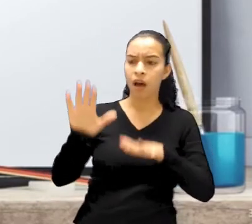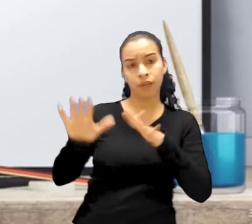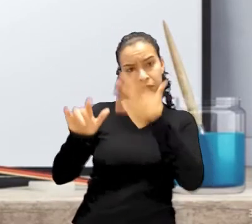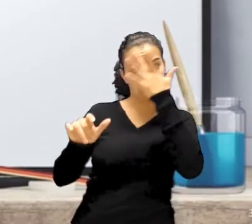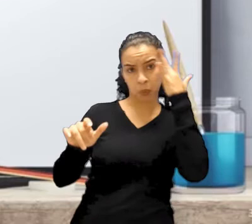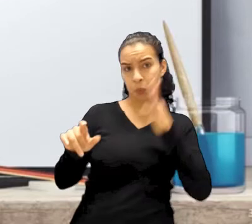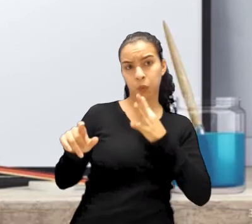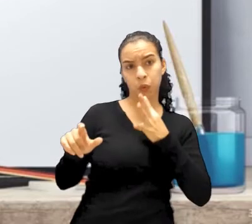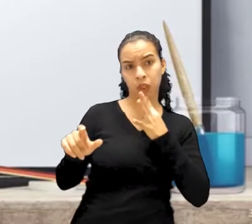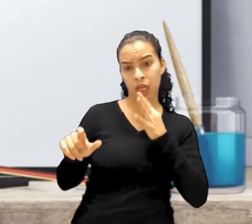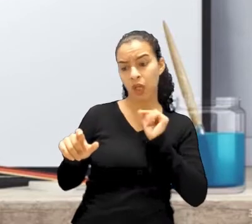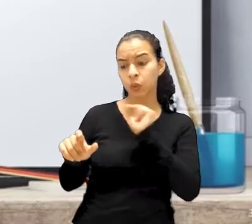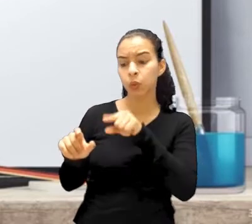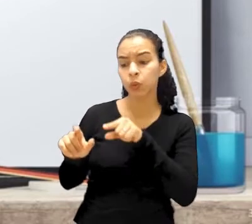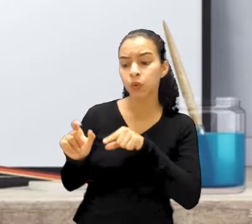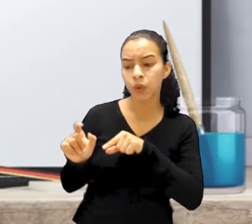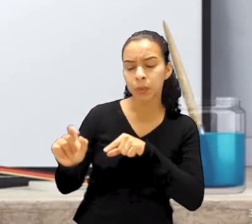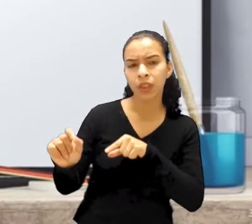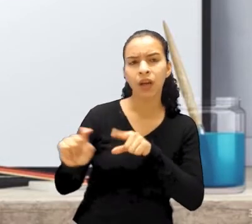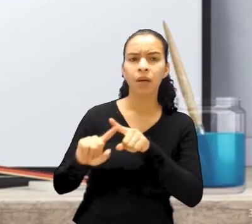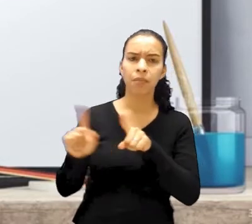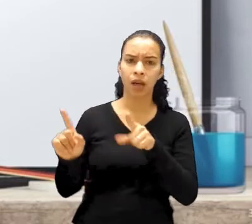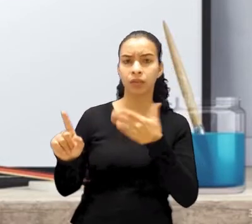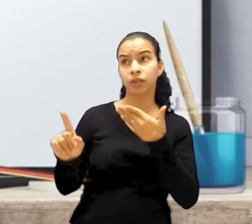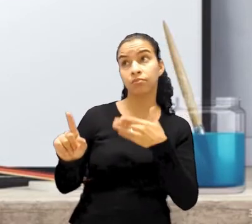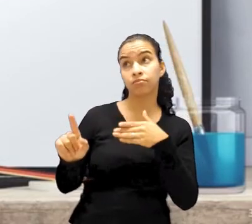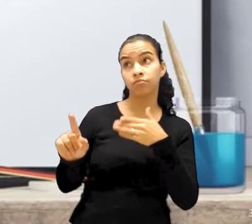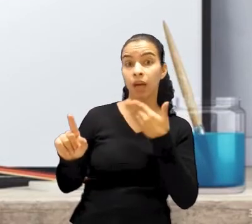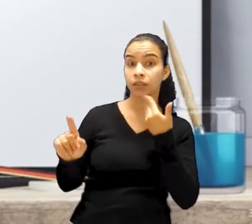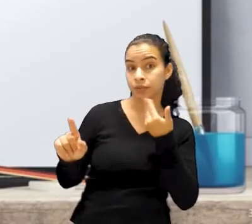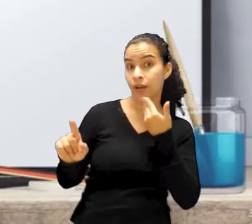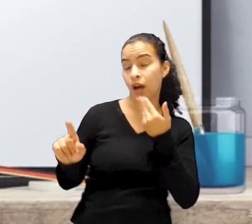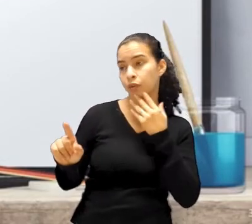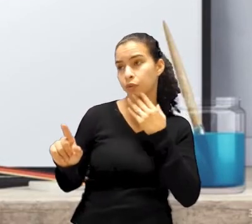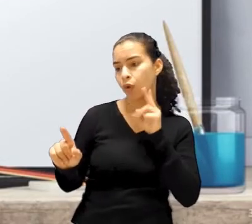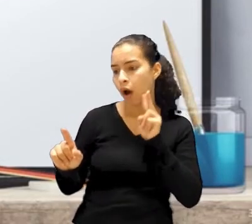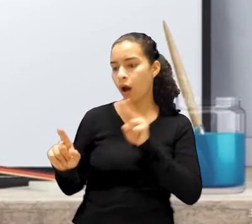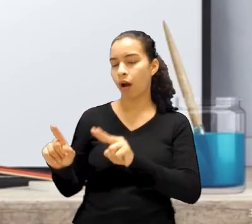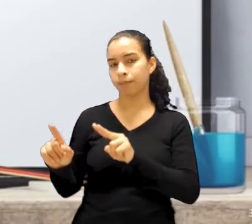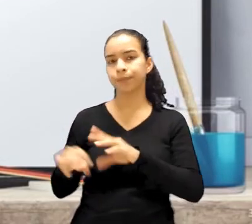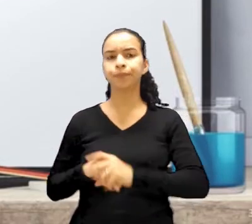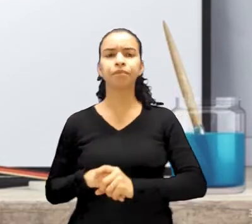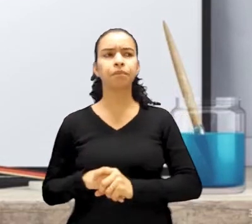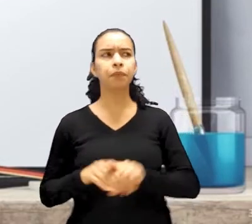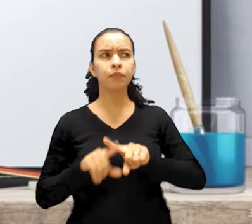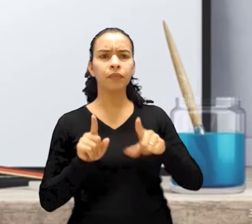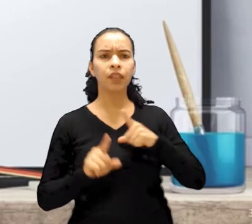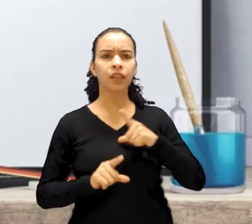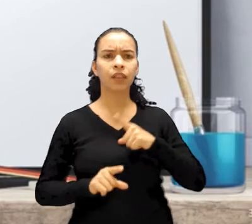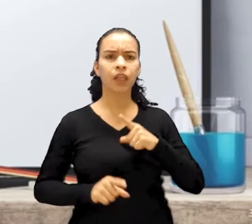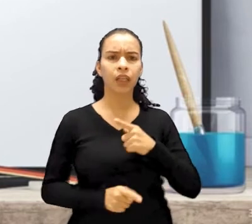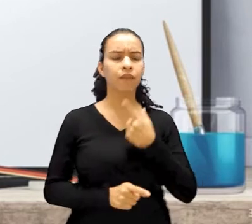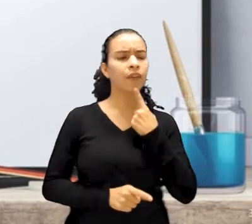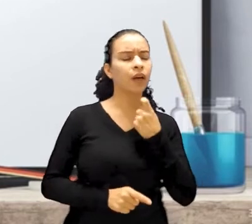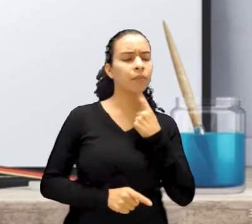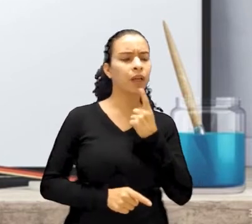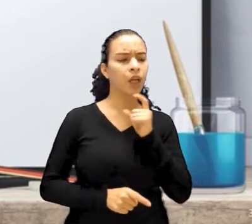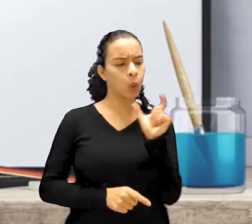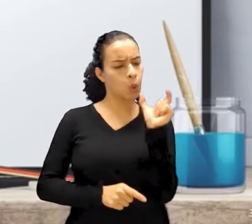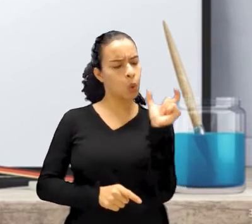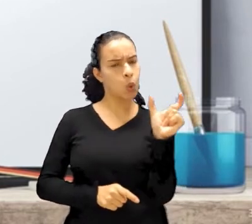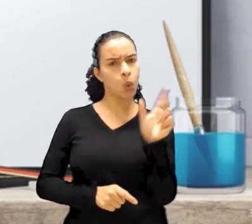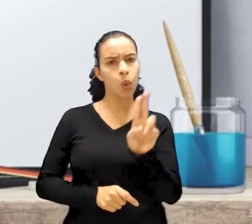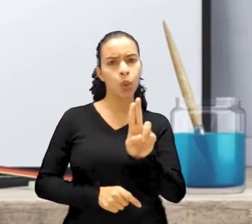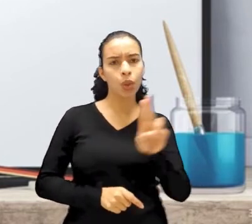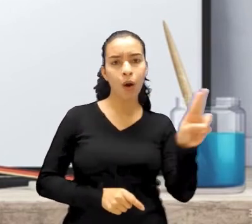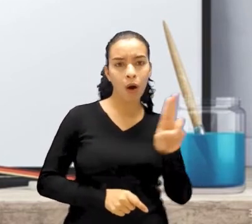sempre, né, nem todos conhecem, mas ainda é um termo que é mais conhecido. E aí nós temos em vermelho